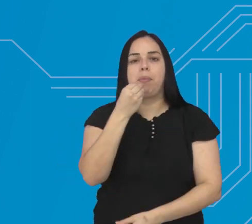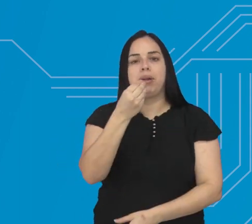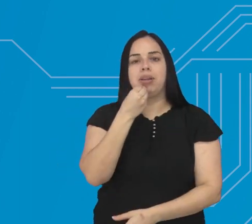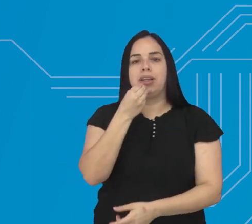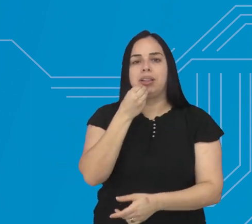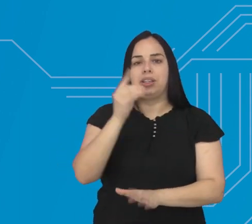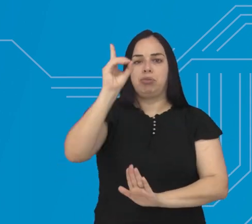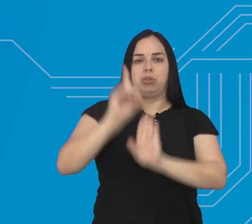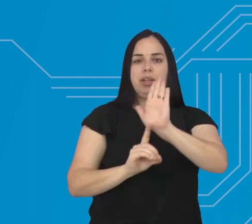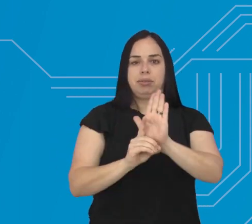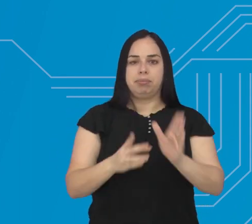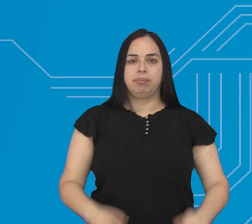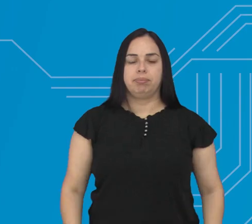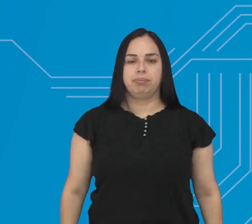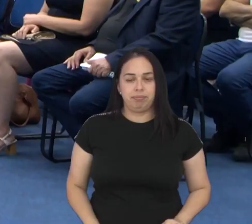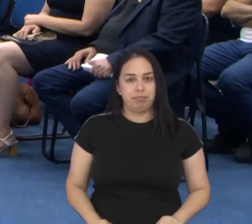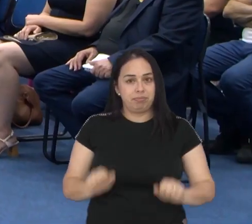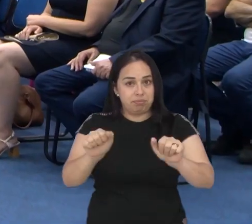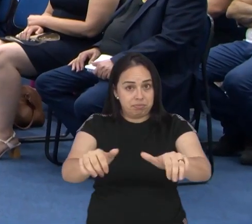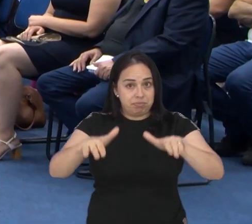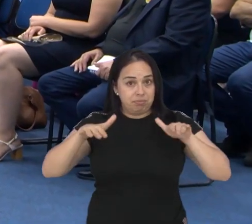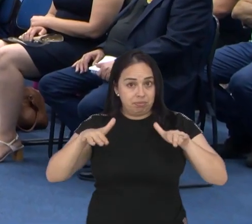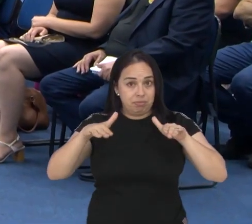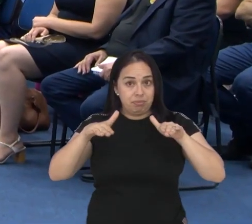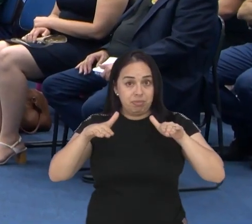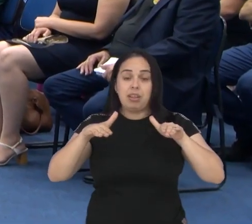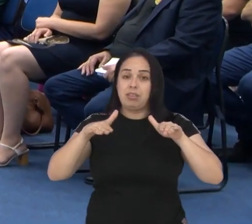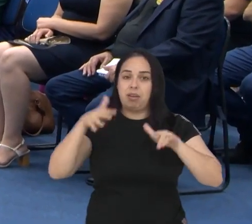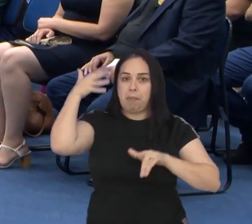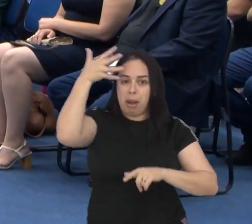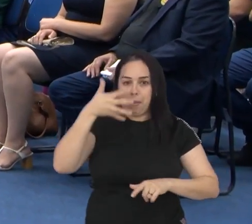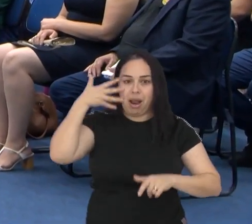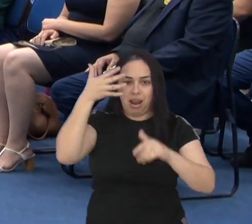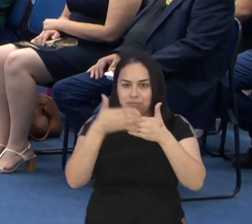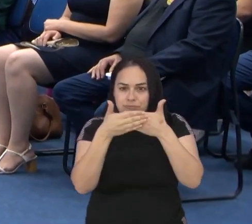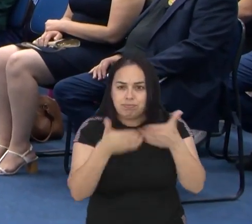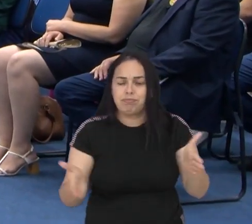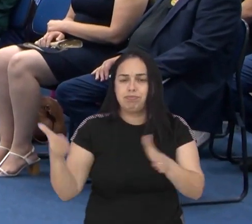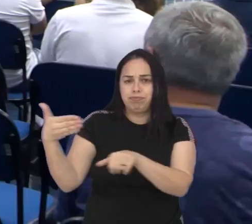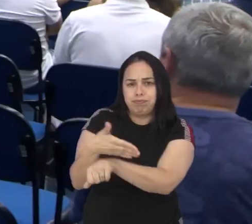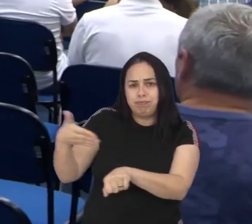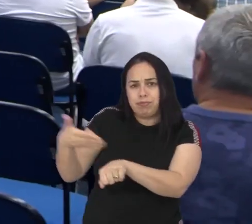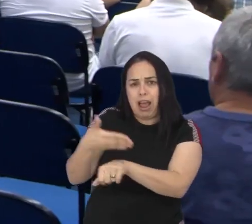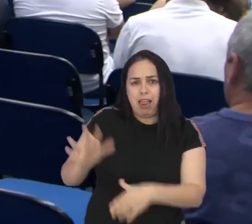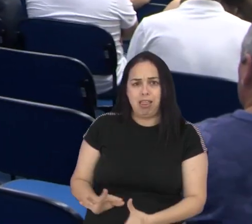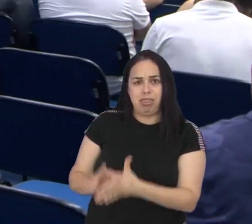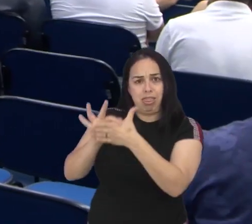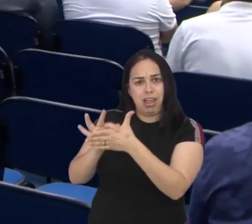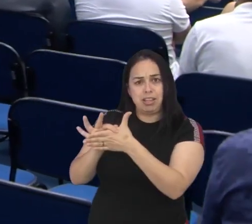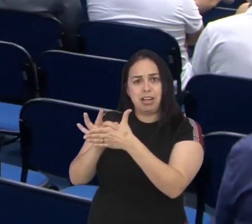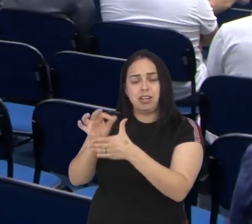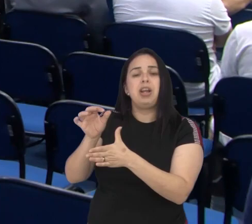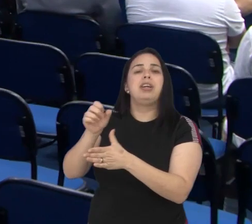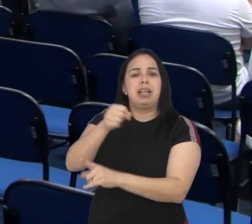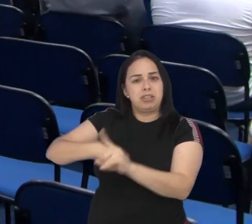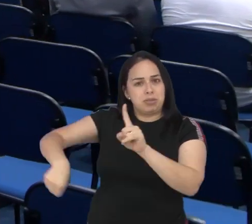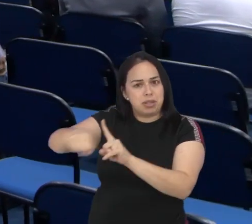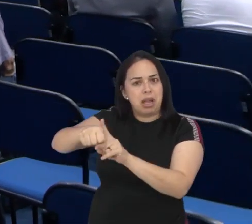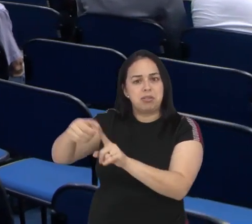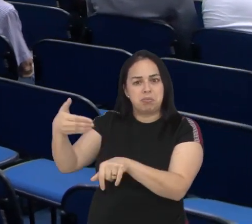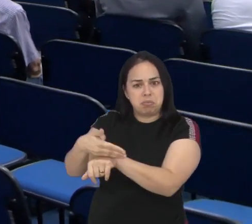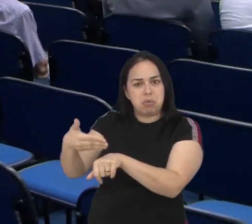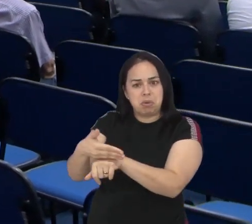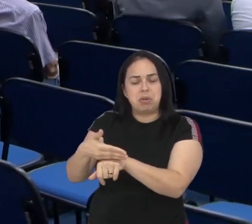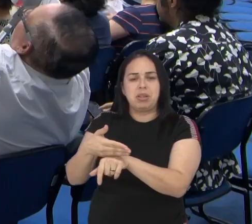oportunidades e garantia de direitos. No plenário da Câmara, um encontro aberto sobre segurança pública reuniu representantes